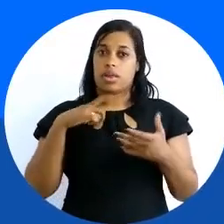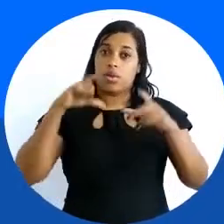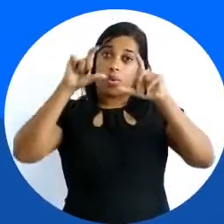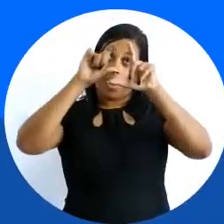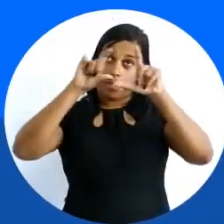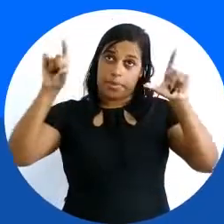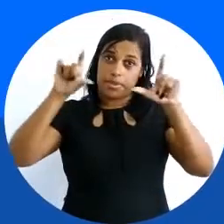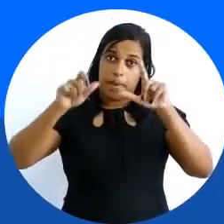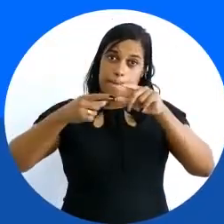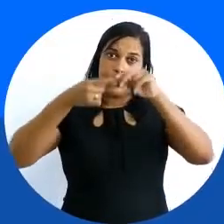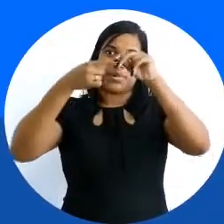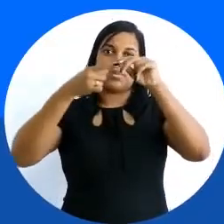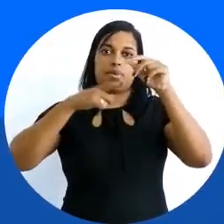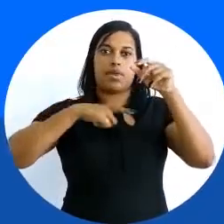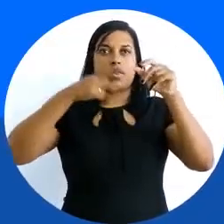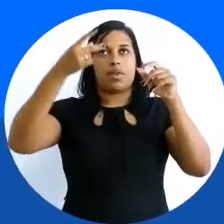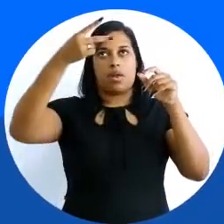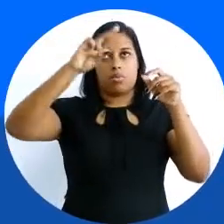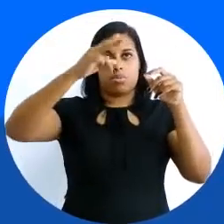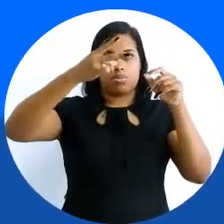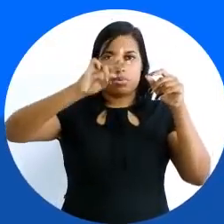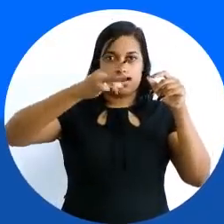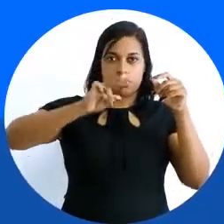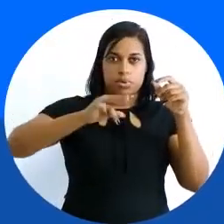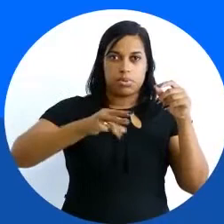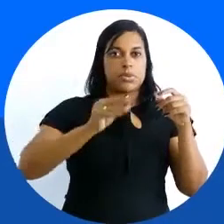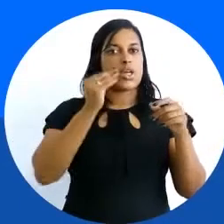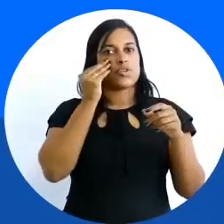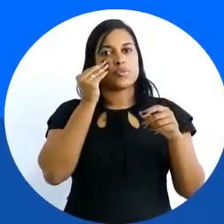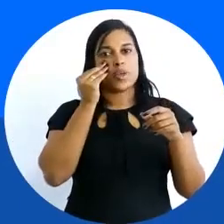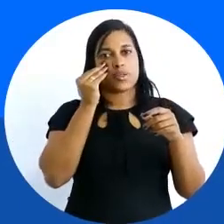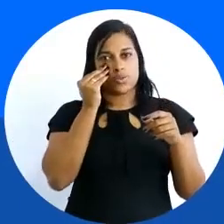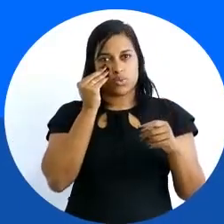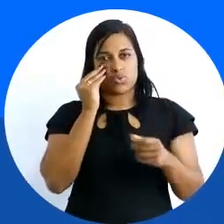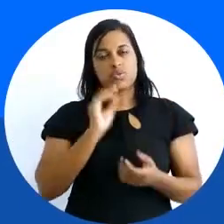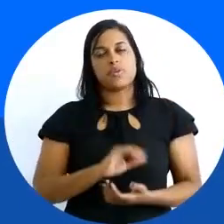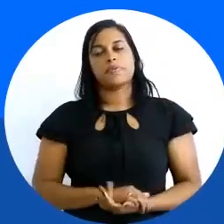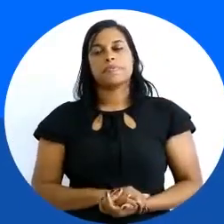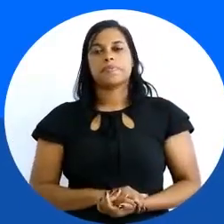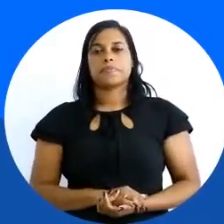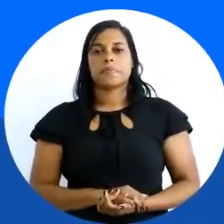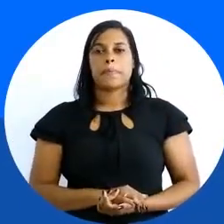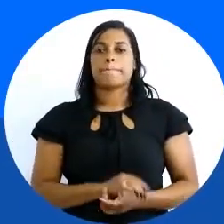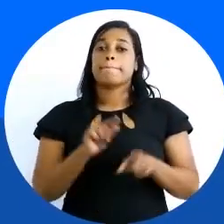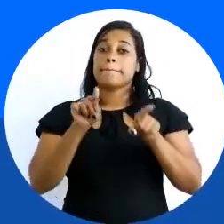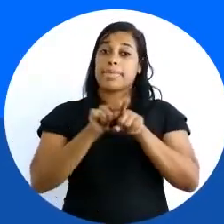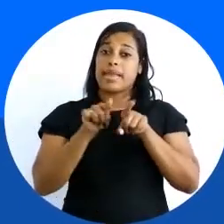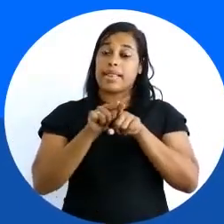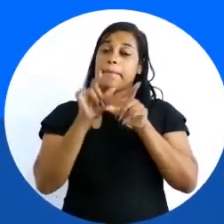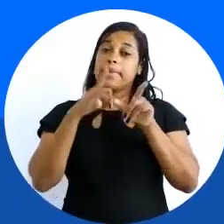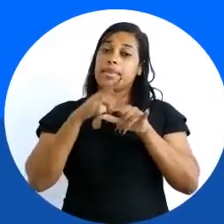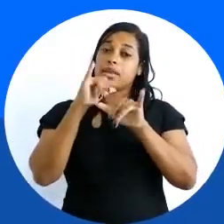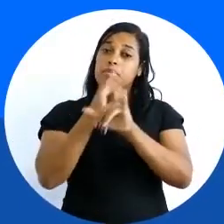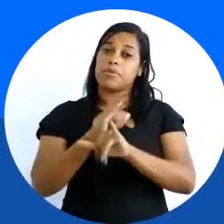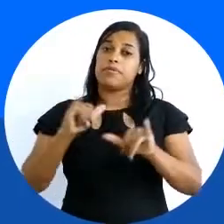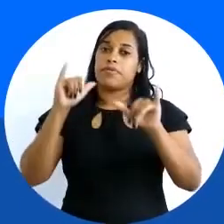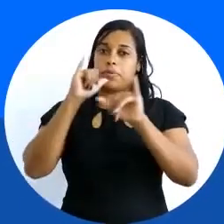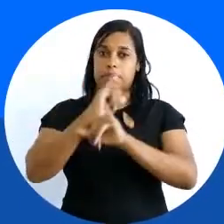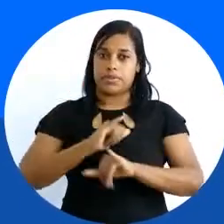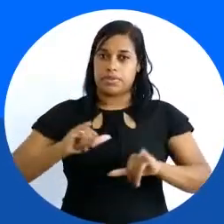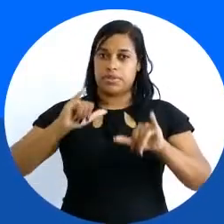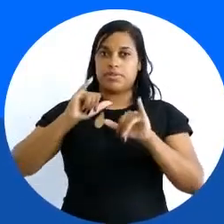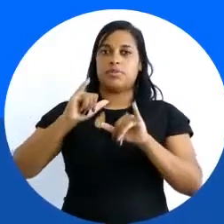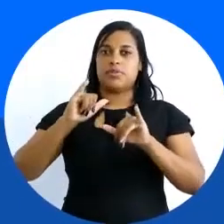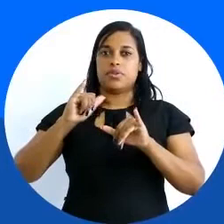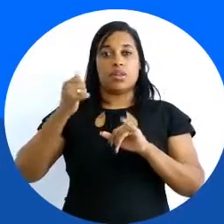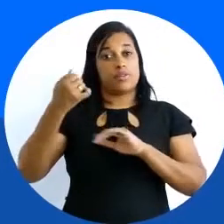assunto principal, e tem os subcabeçalhos, que são os aspectos. A gente vai ter também um indicativo, que aí ele